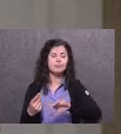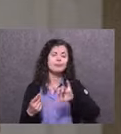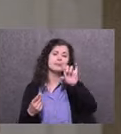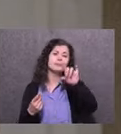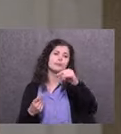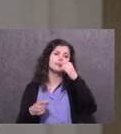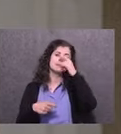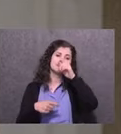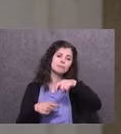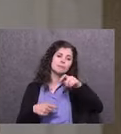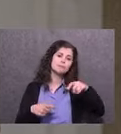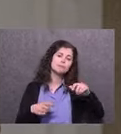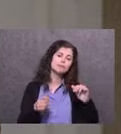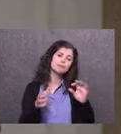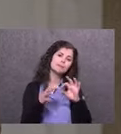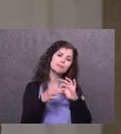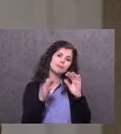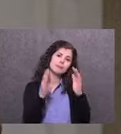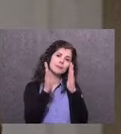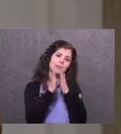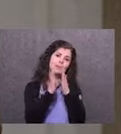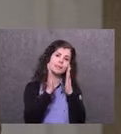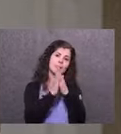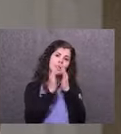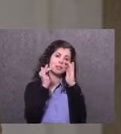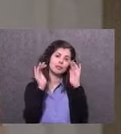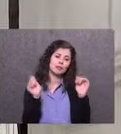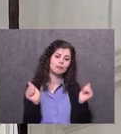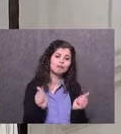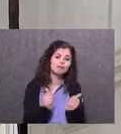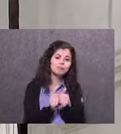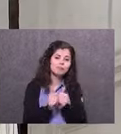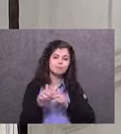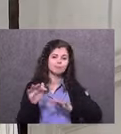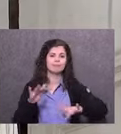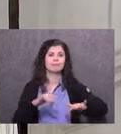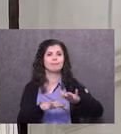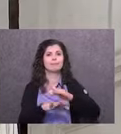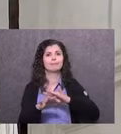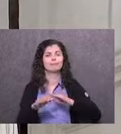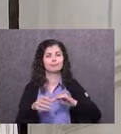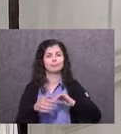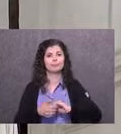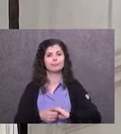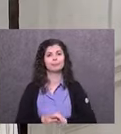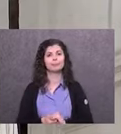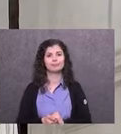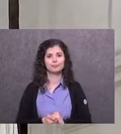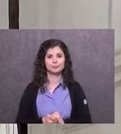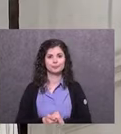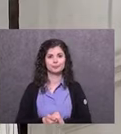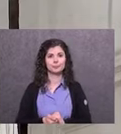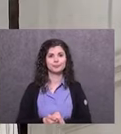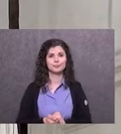estão ao serviço do vosso povo.